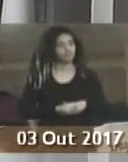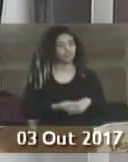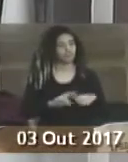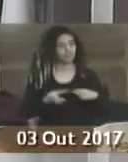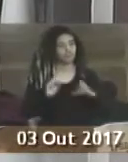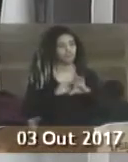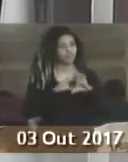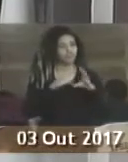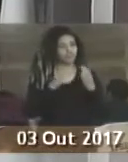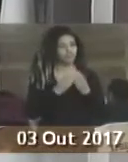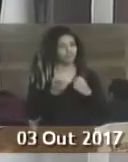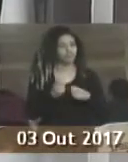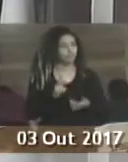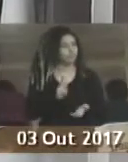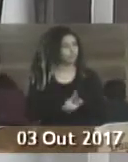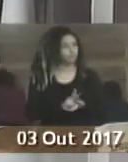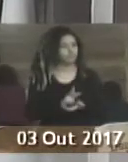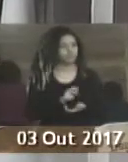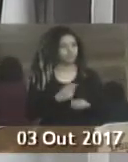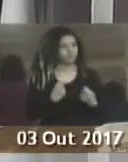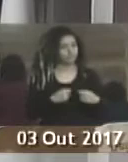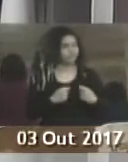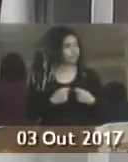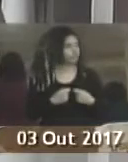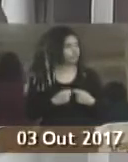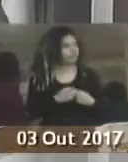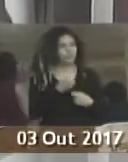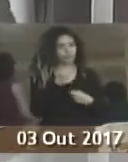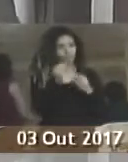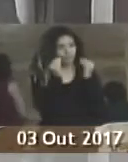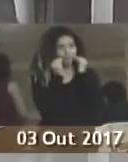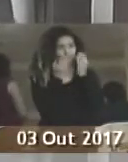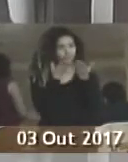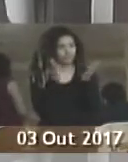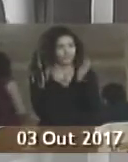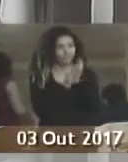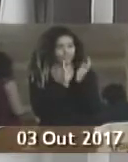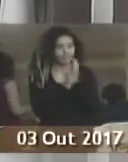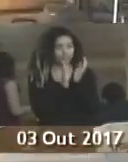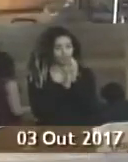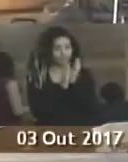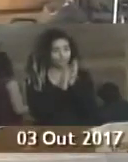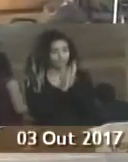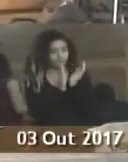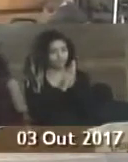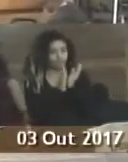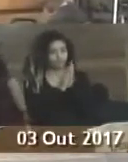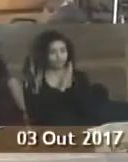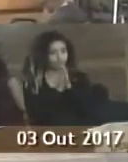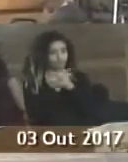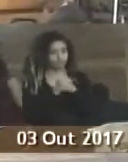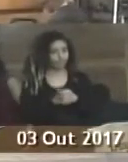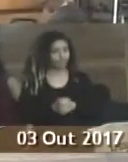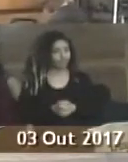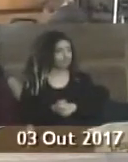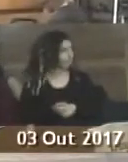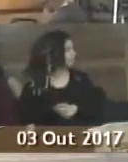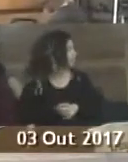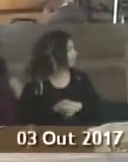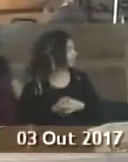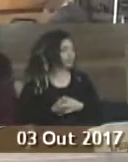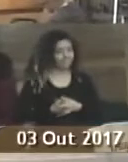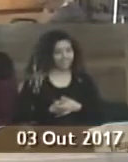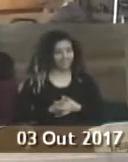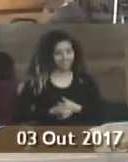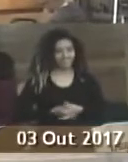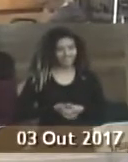comunidade, mesmo que eu tenha que encarar uma pedreira. Tá bom? Um beijo para todos. Tamo junto. Conto com vocês sábado, hein? Meu